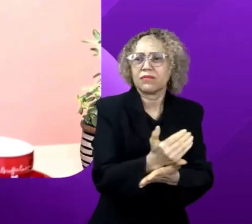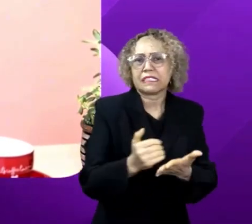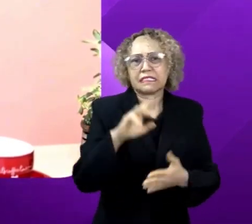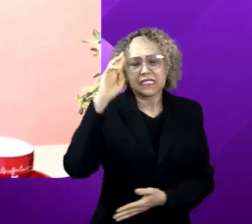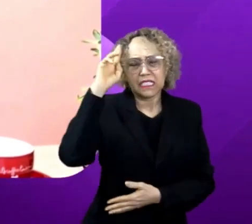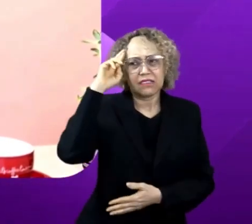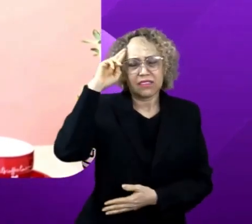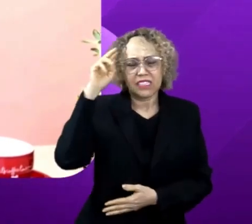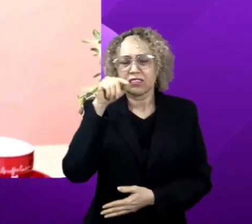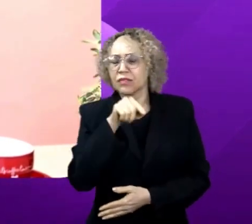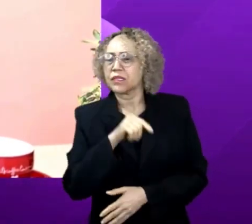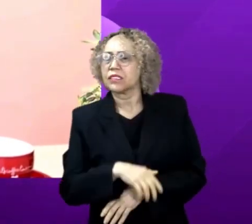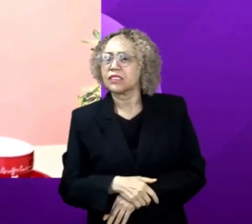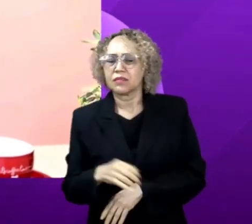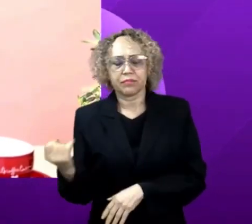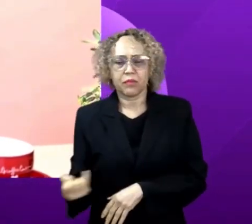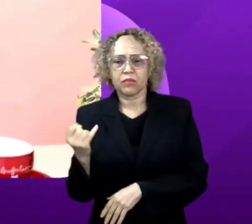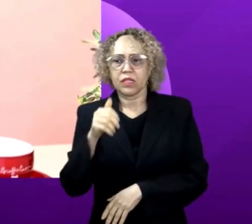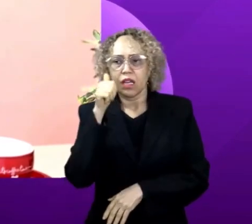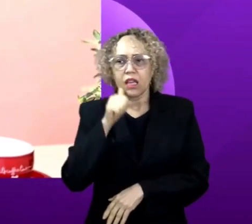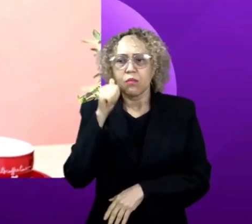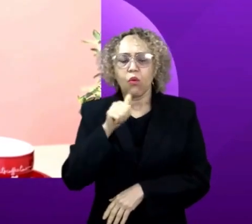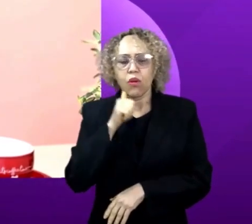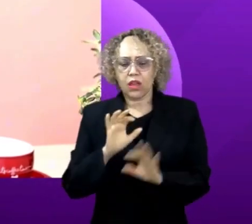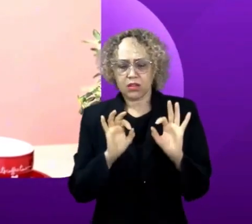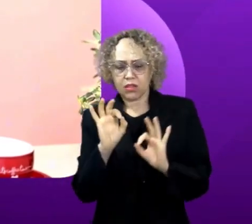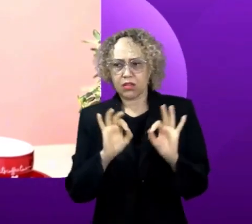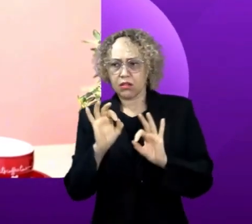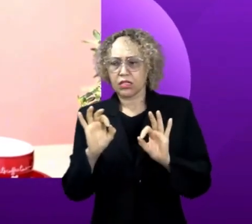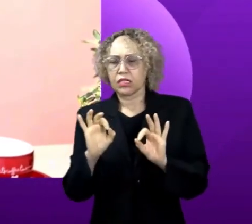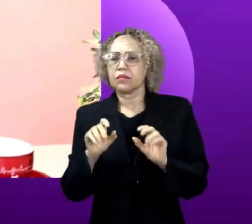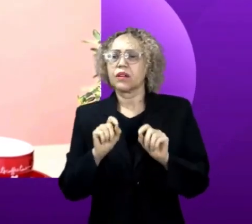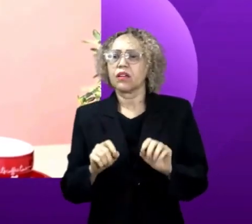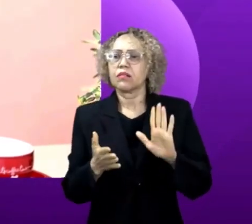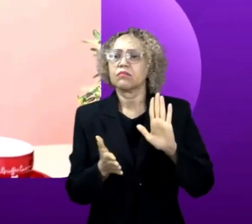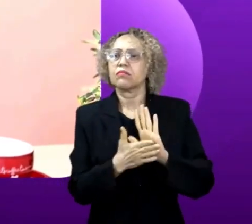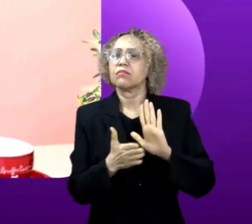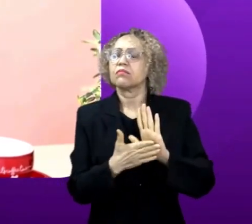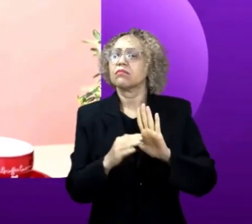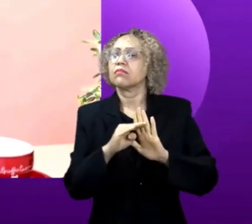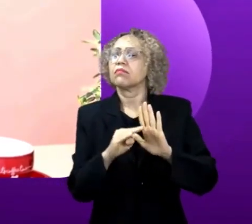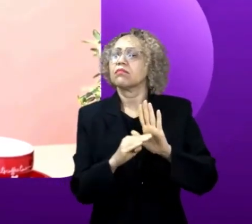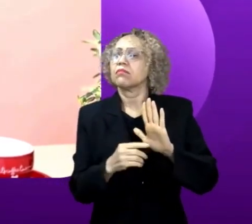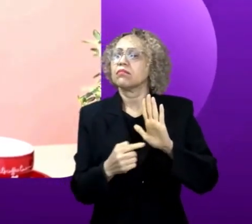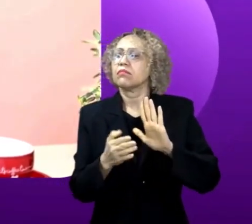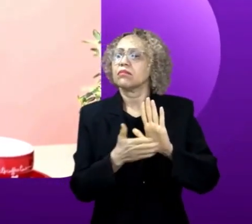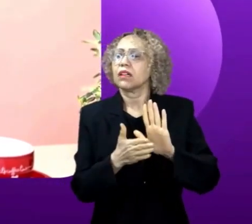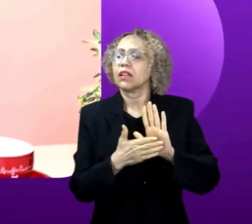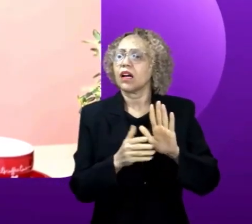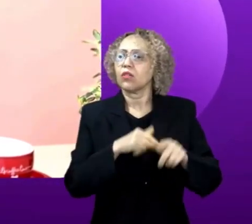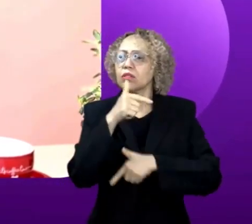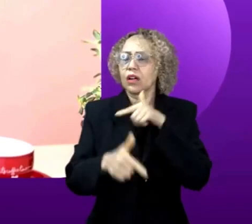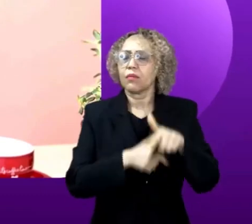muito importante que as mulheres se organizem para pautar a questão do trabalho do